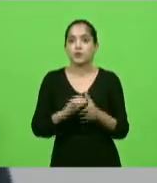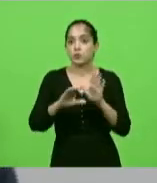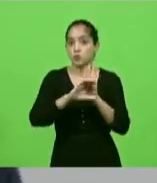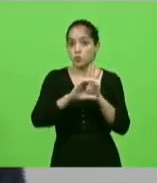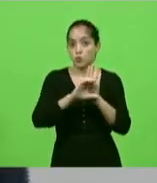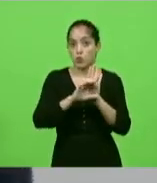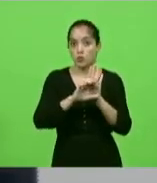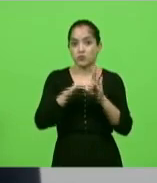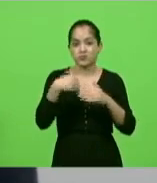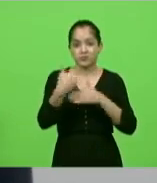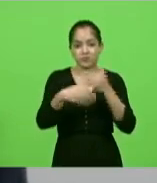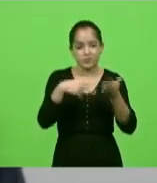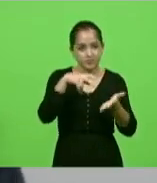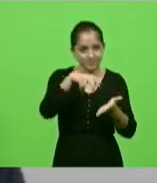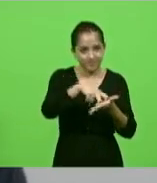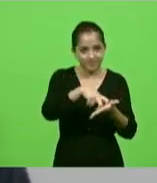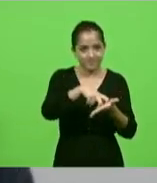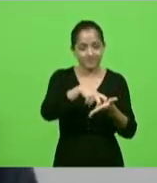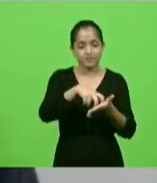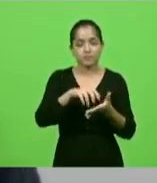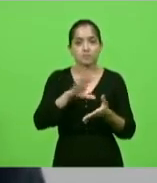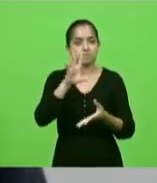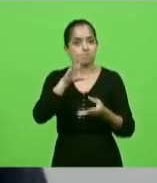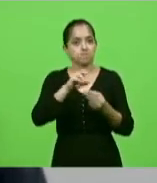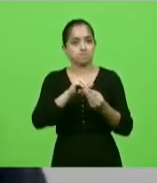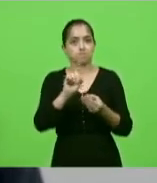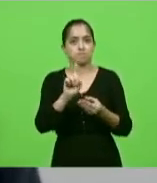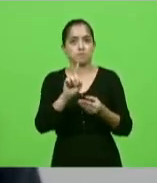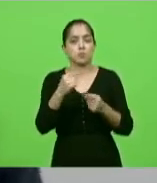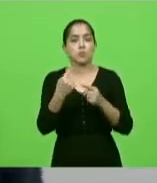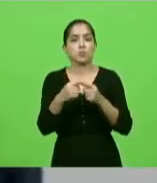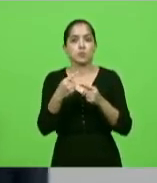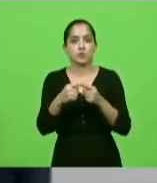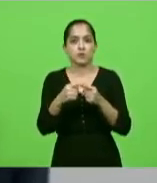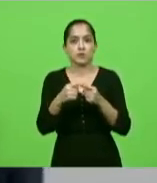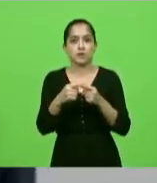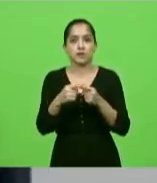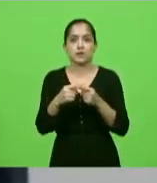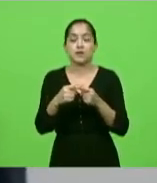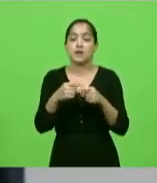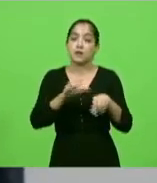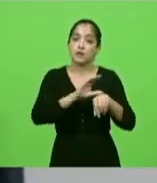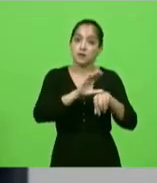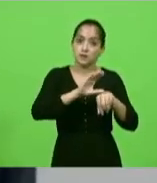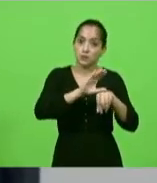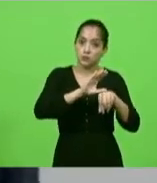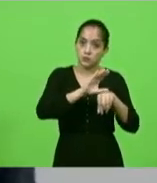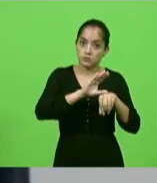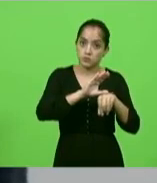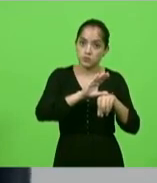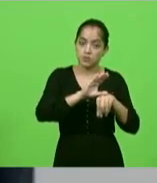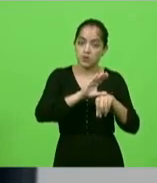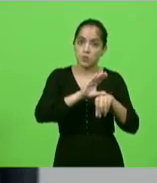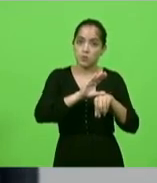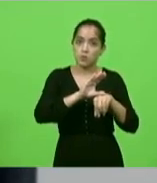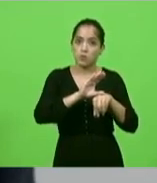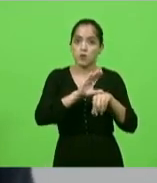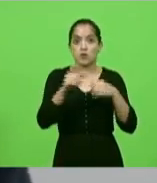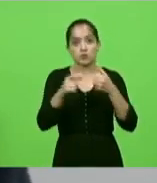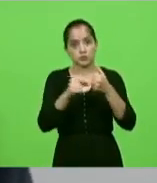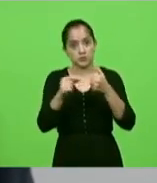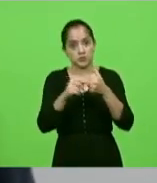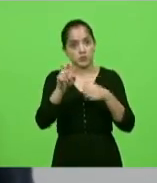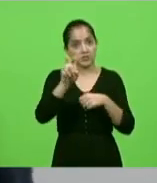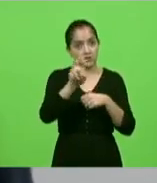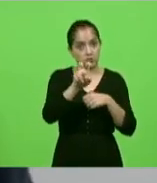me autoriza um tal conclusão. E digo por quê. Quer a Constituição, quer no seu artigo